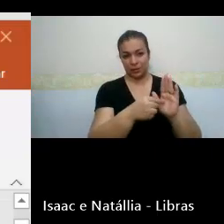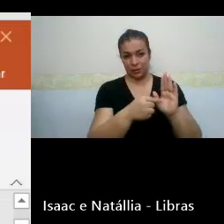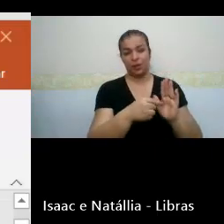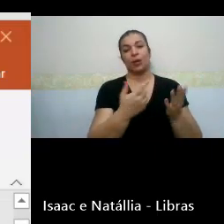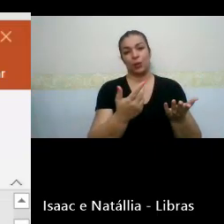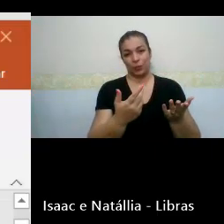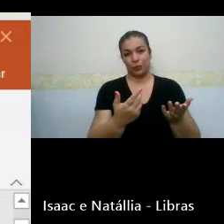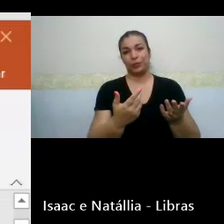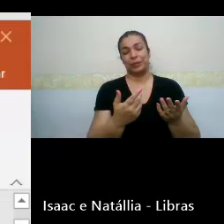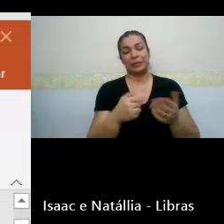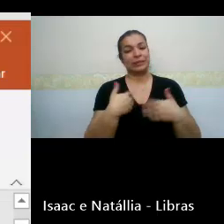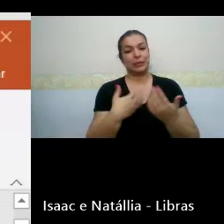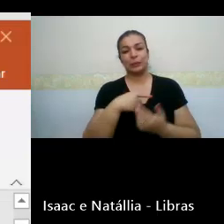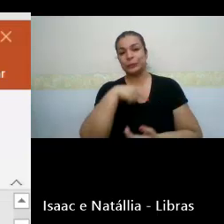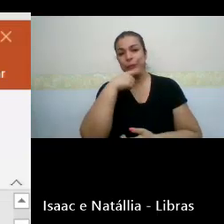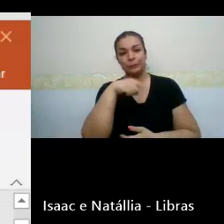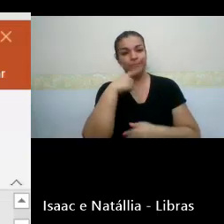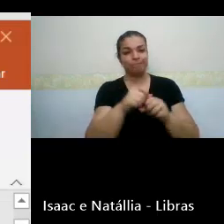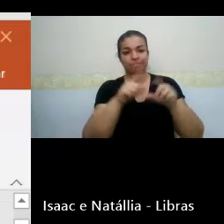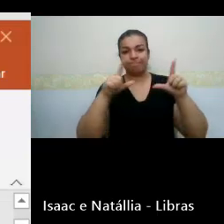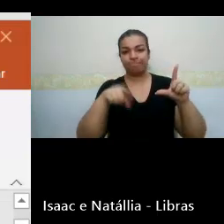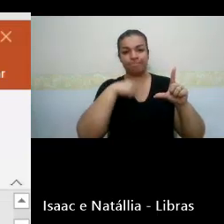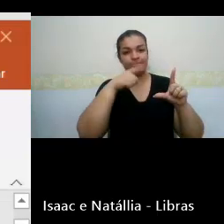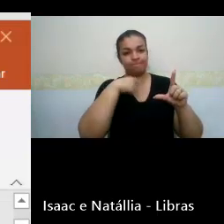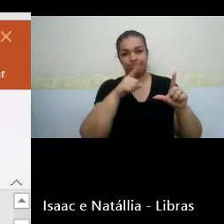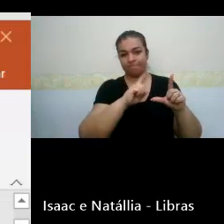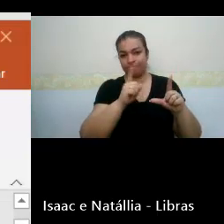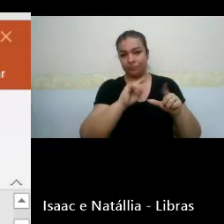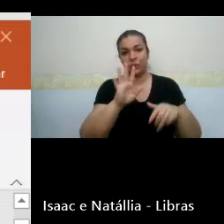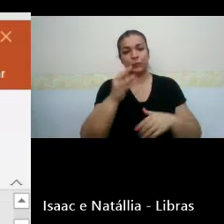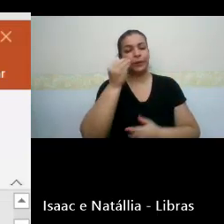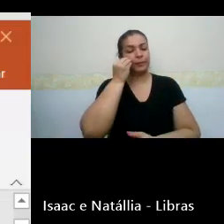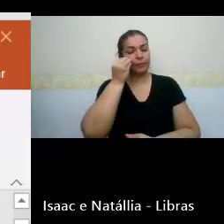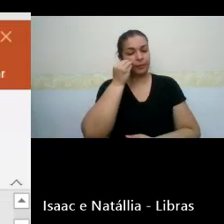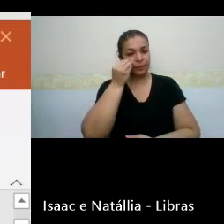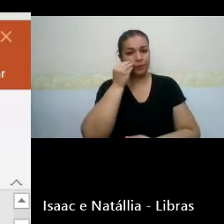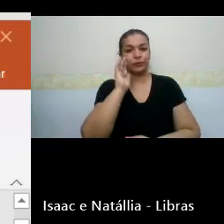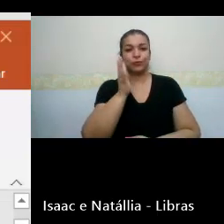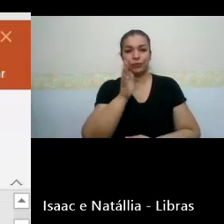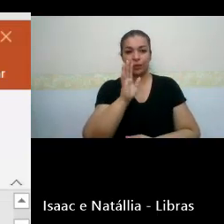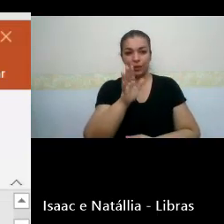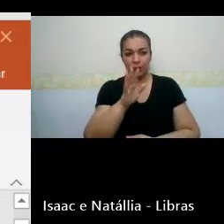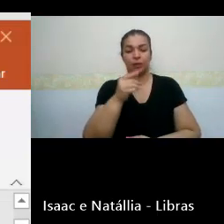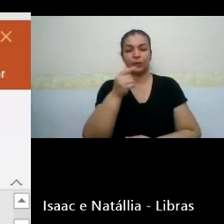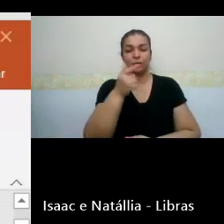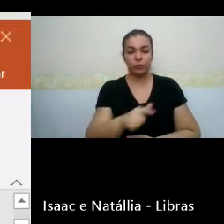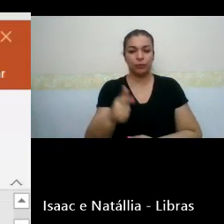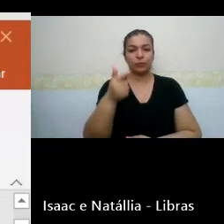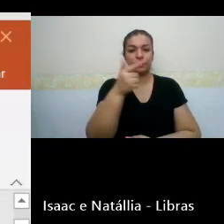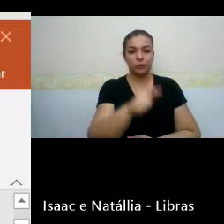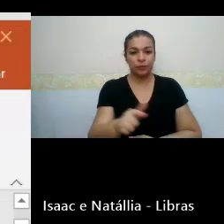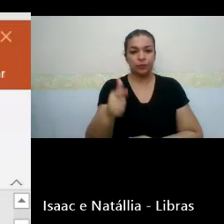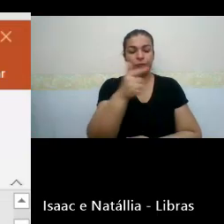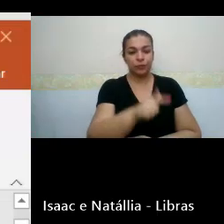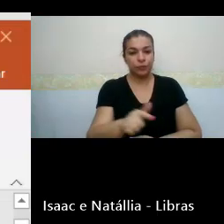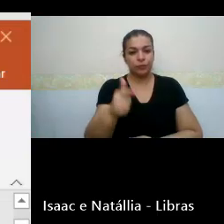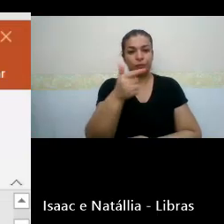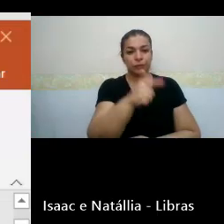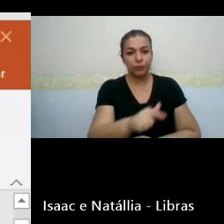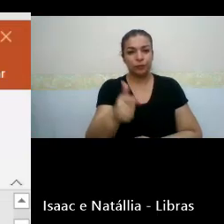tela, e não estou conseguindo. Eu já passei mais de uma vez, já fiz essa tentativa mais de uma vez, enquanto